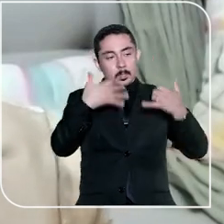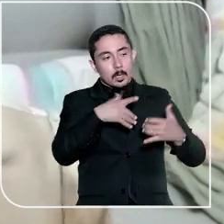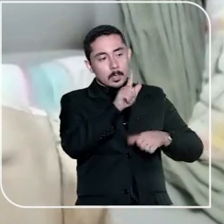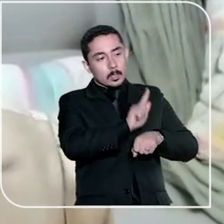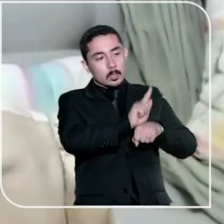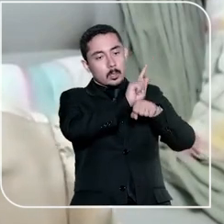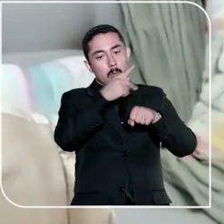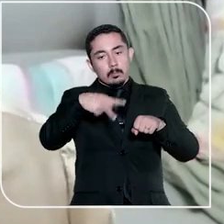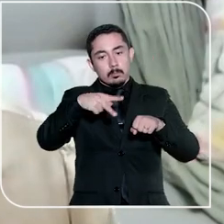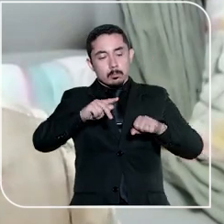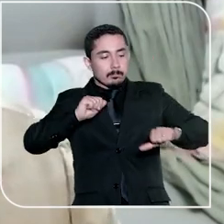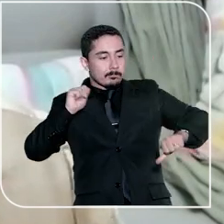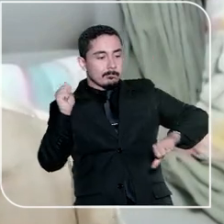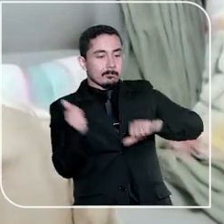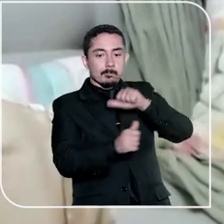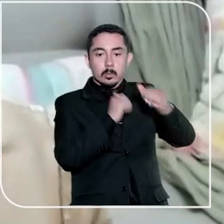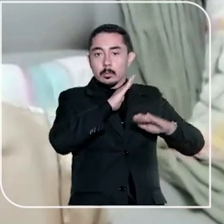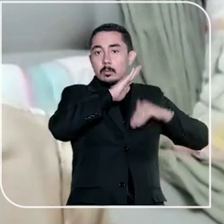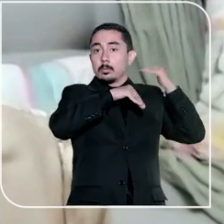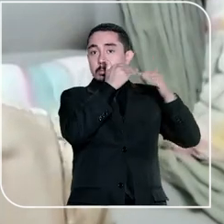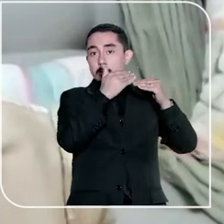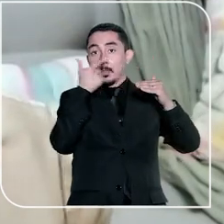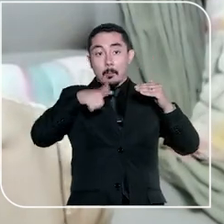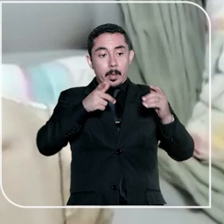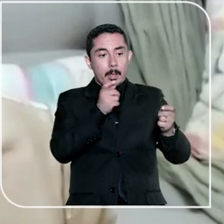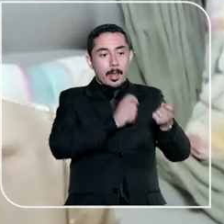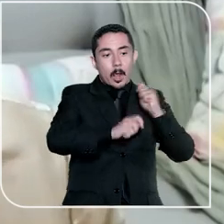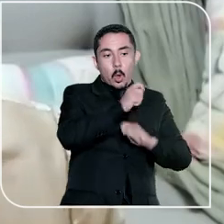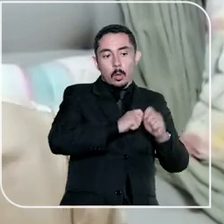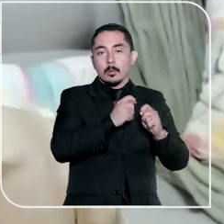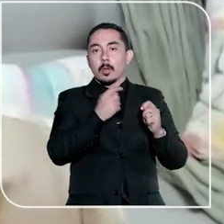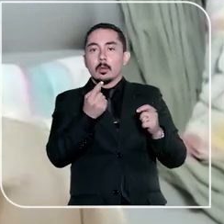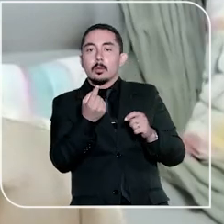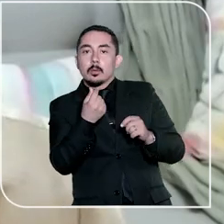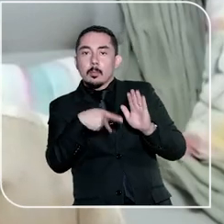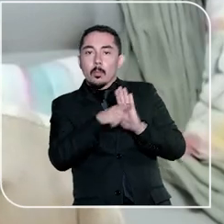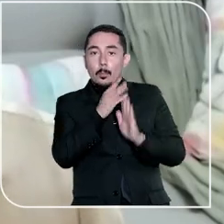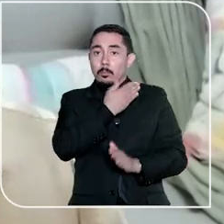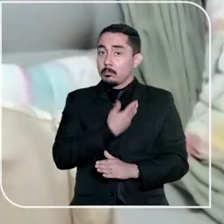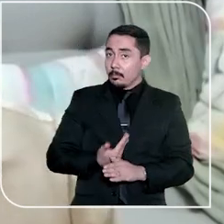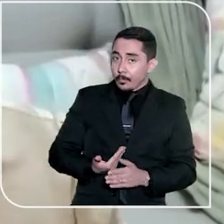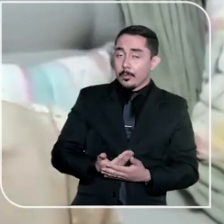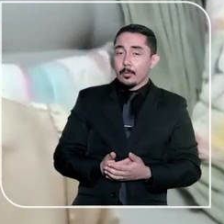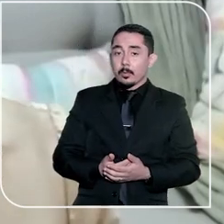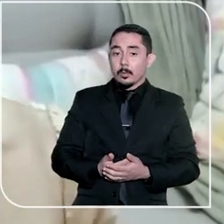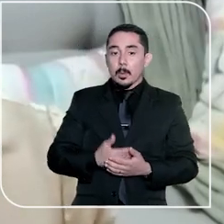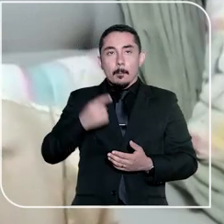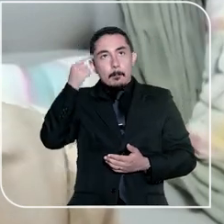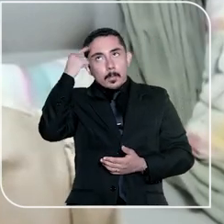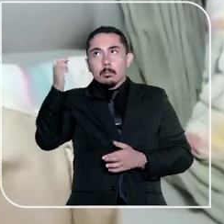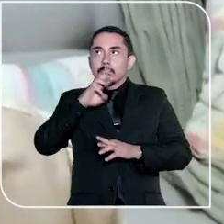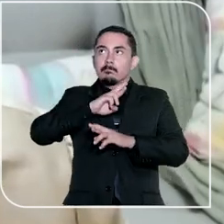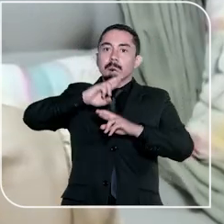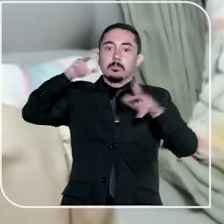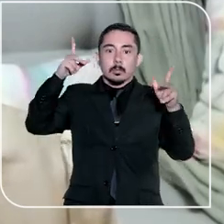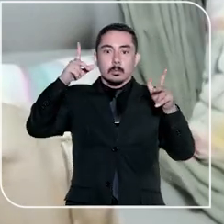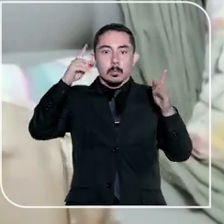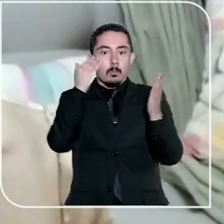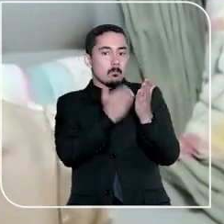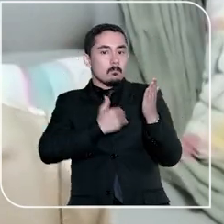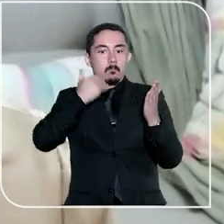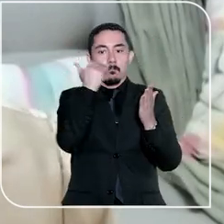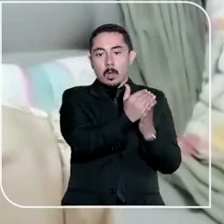da Inovação para a economia do recurso público pensando diferente